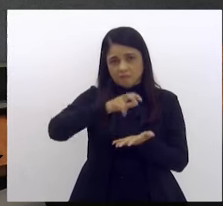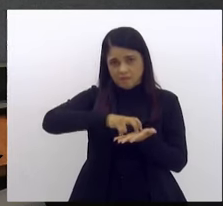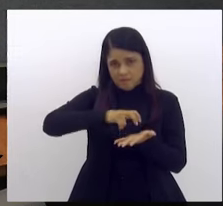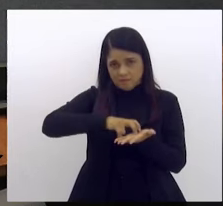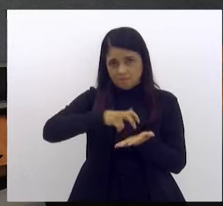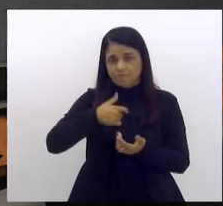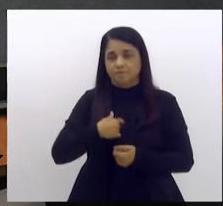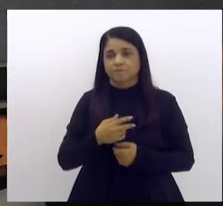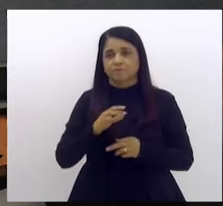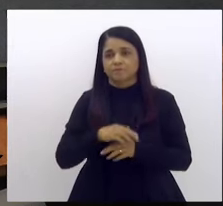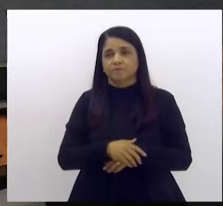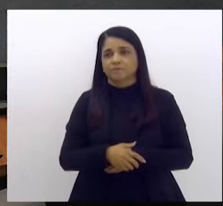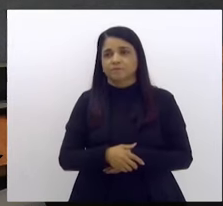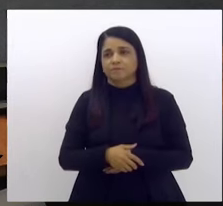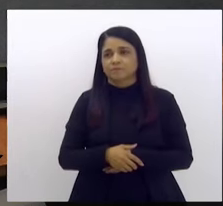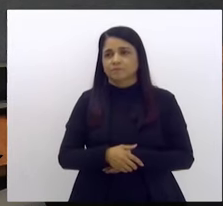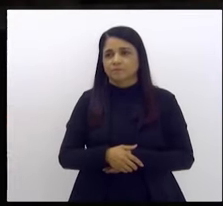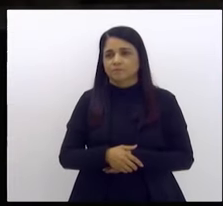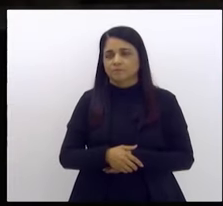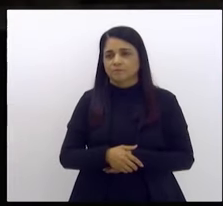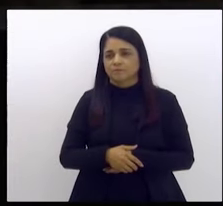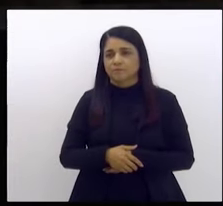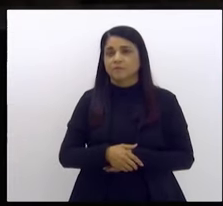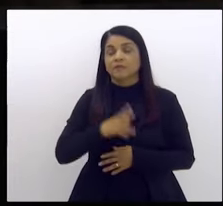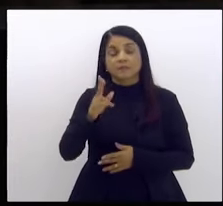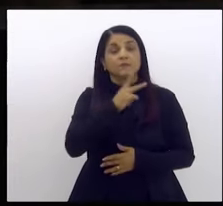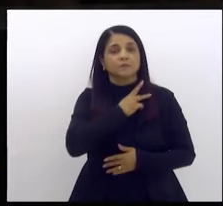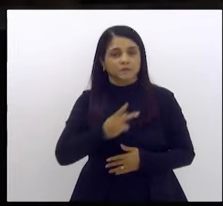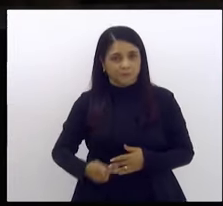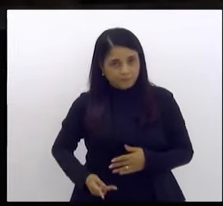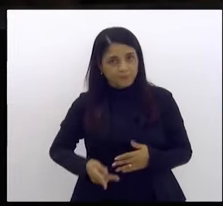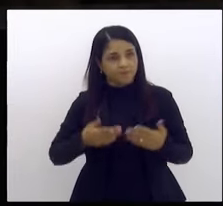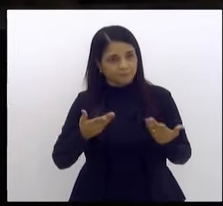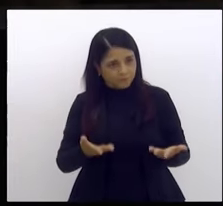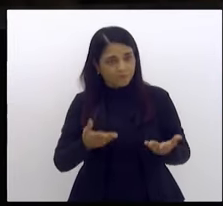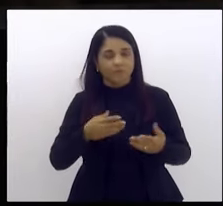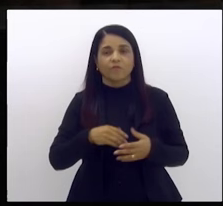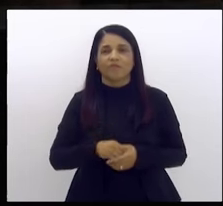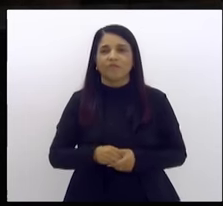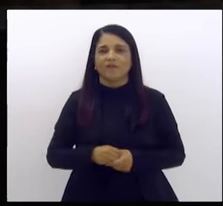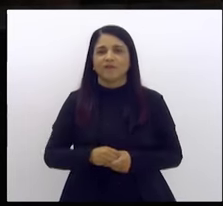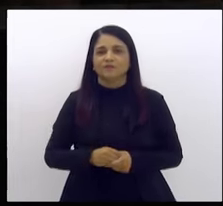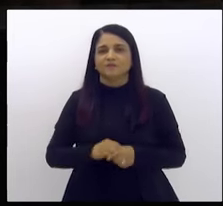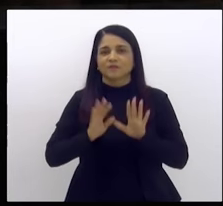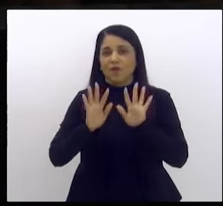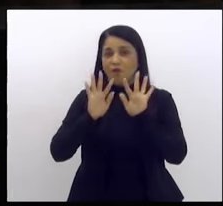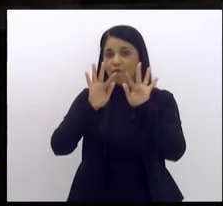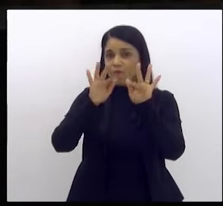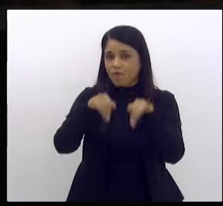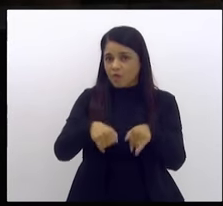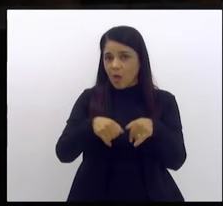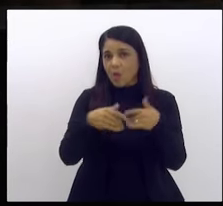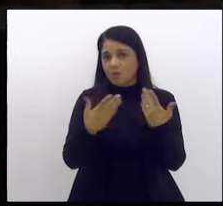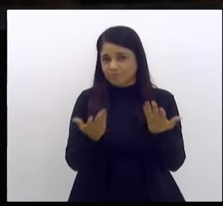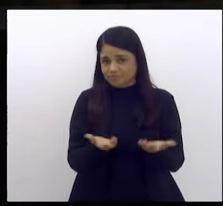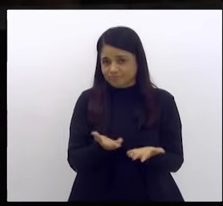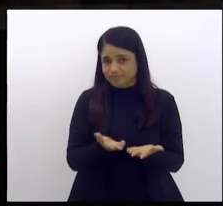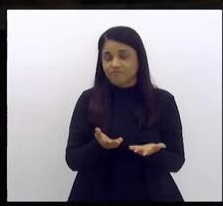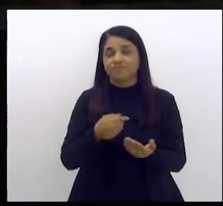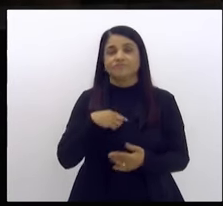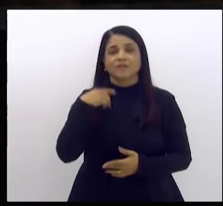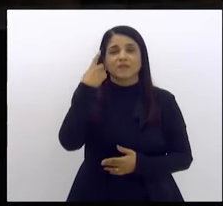Neto. Luiz Paulo. Senhor presidente, do expediente final,